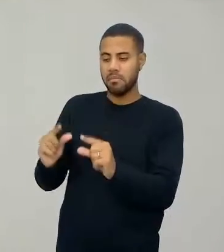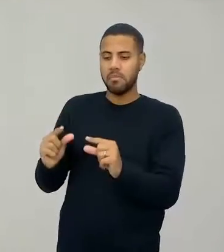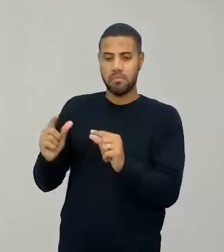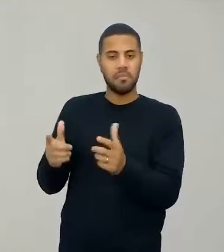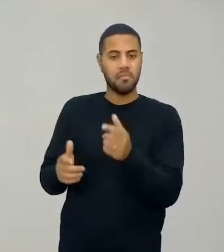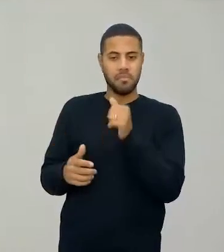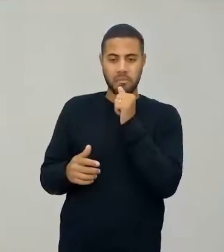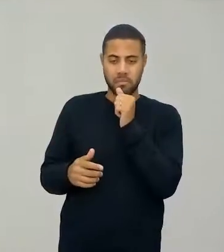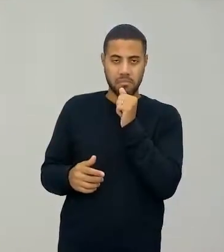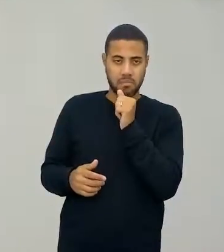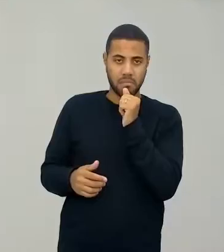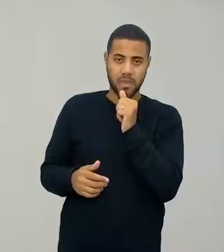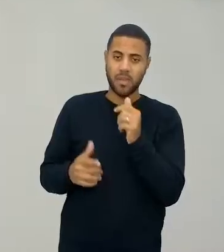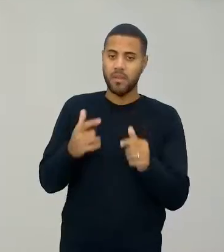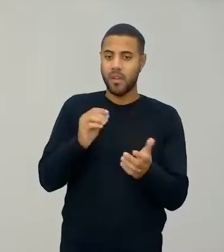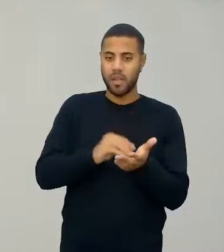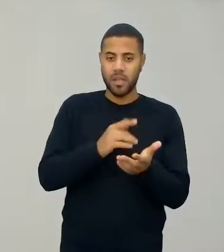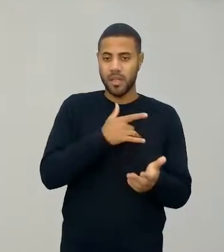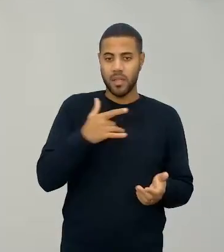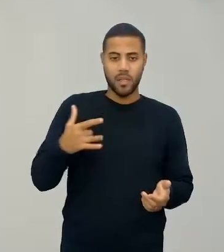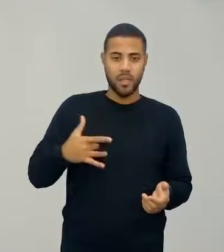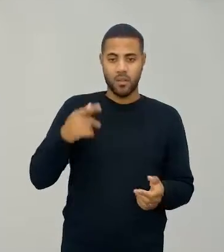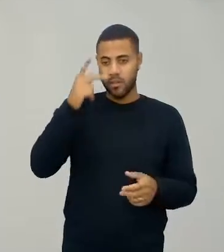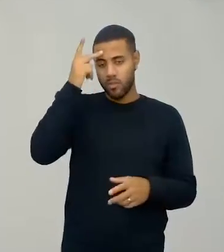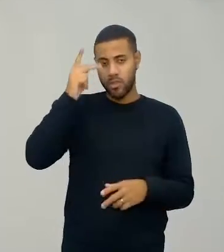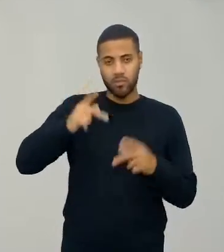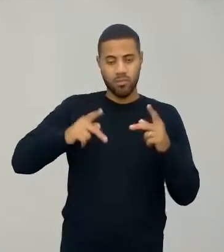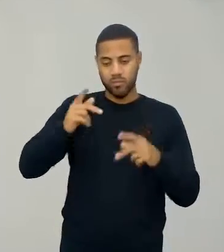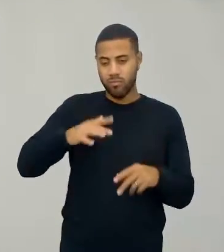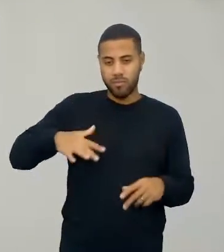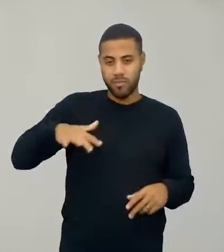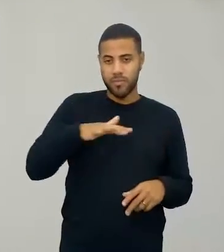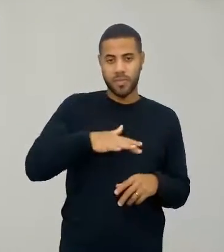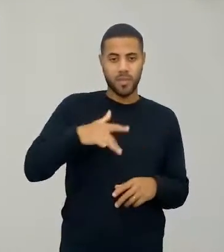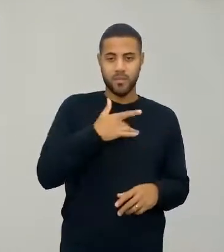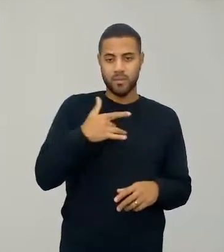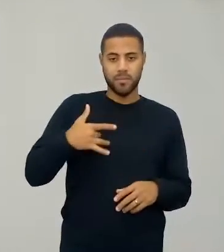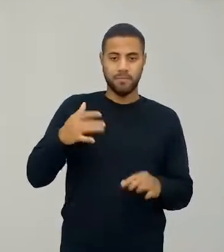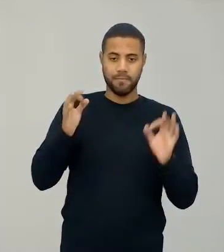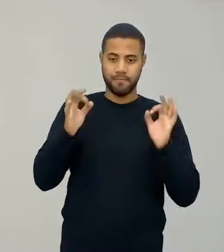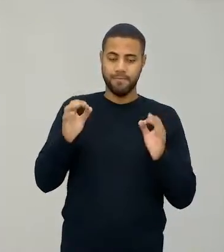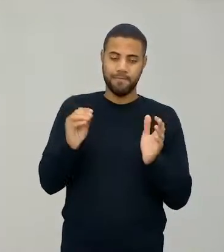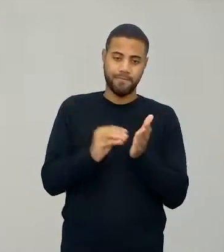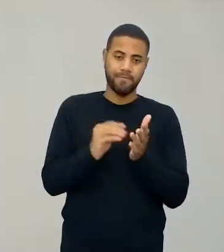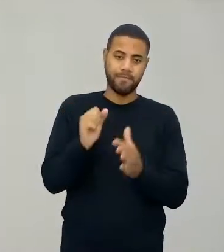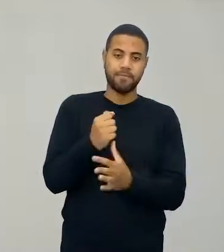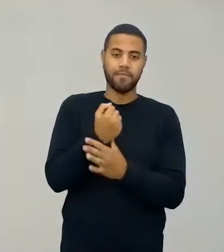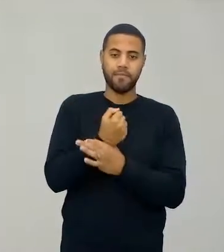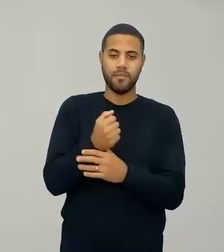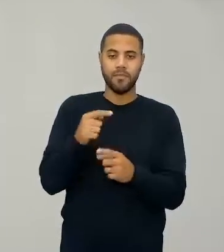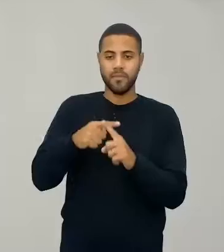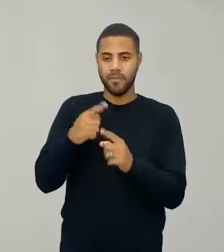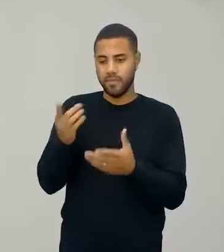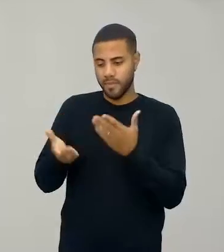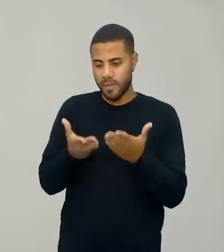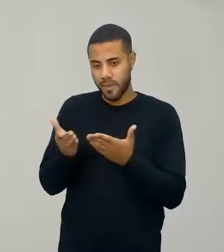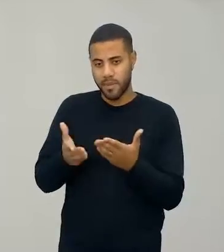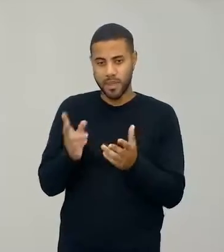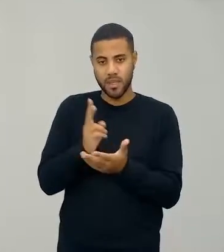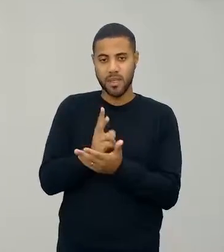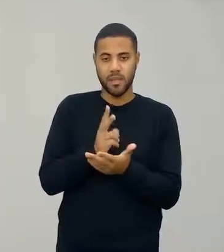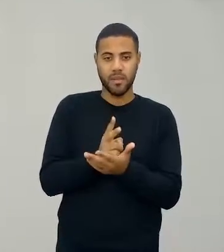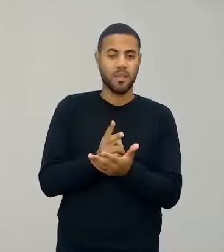para manter aí a saúde pública da população em dia, né? Porque tratamento, coleta de esgoto, tratamento de